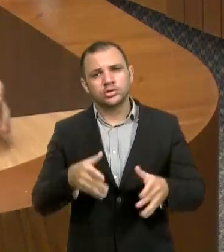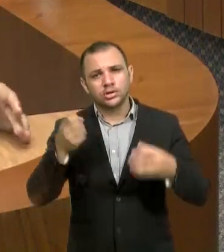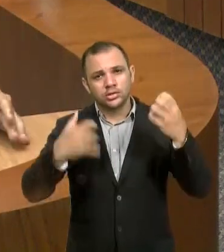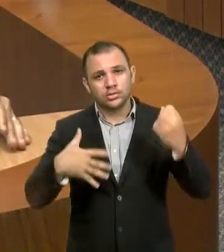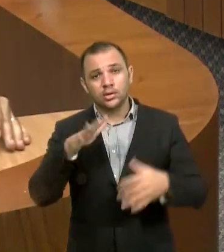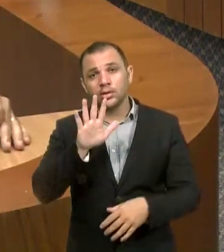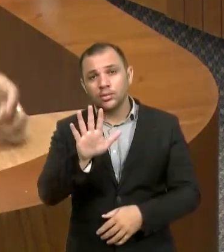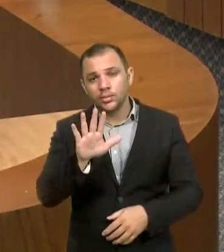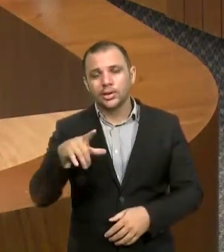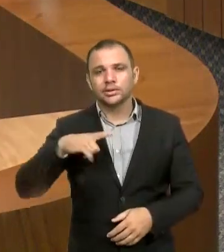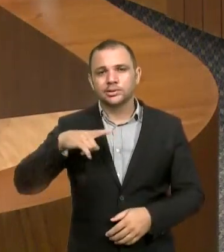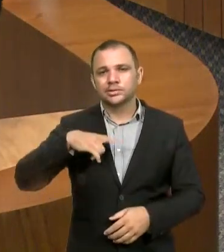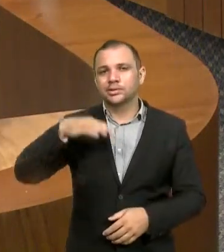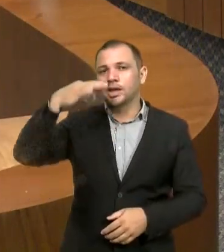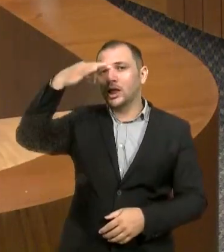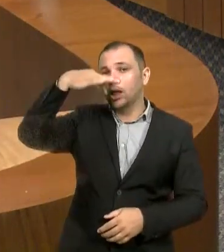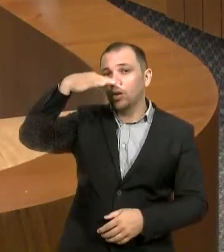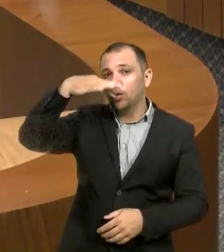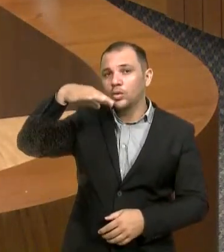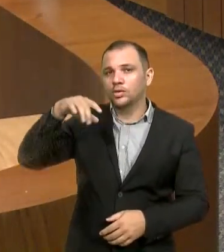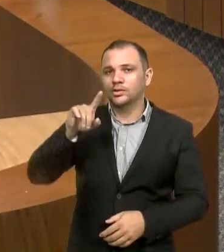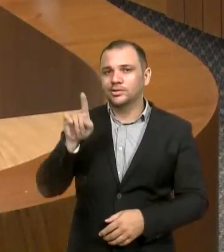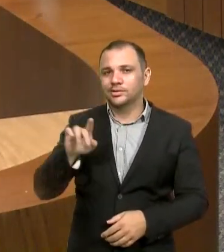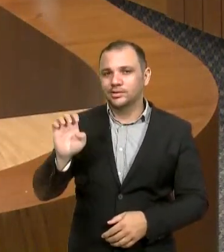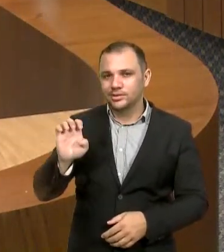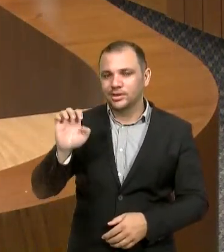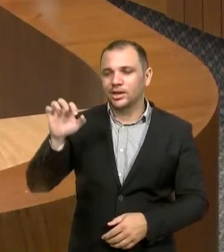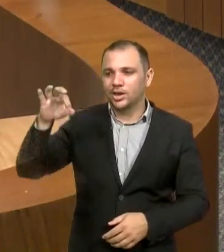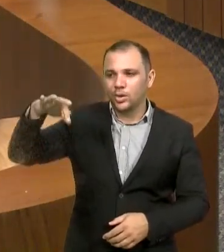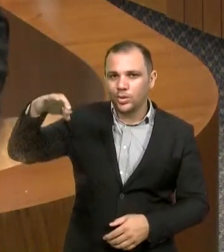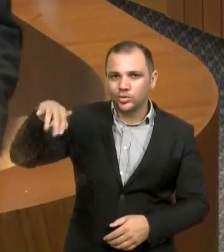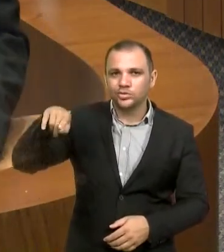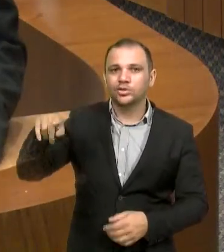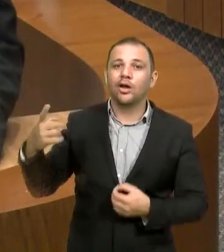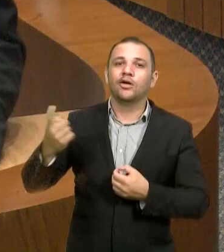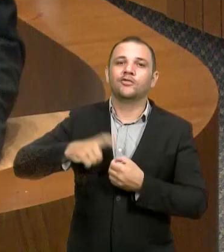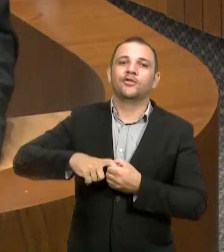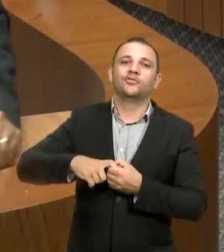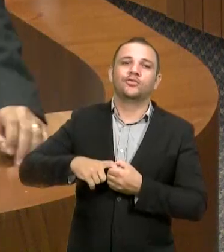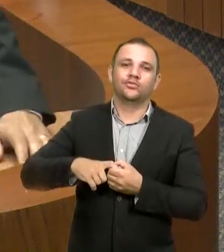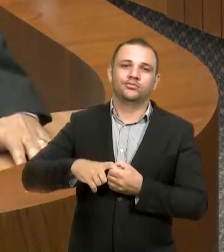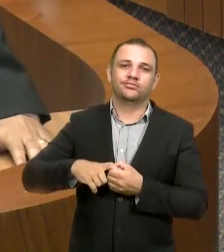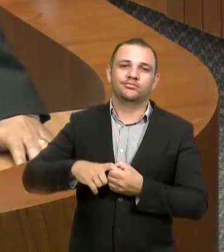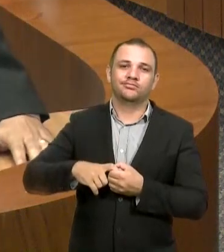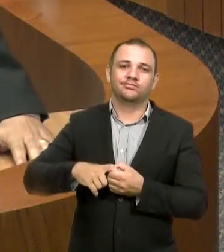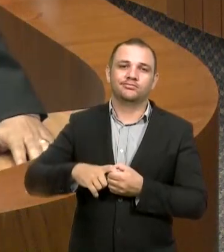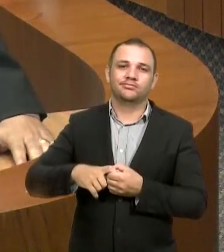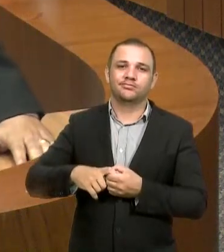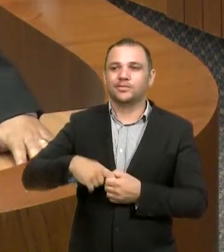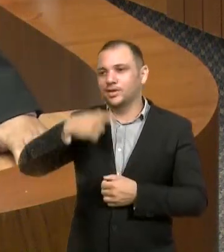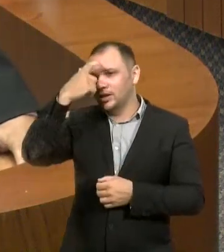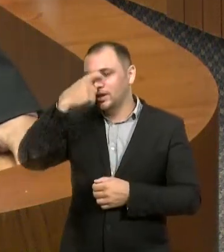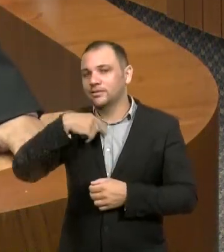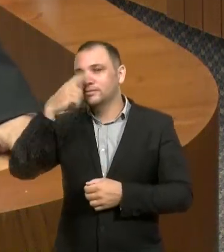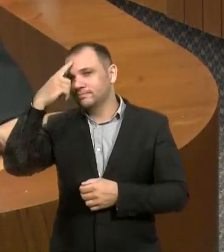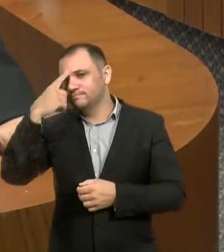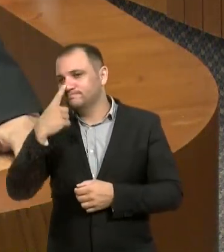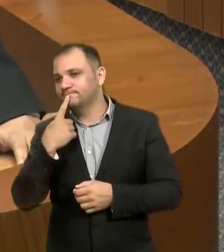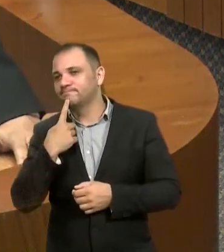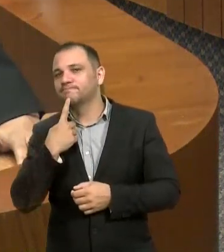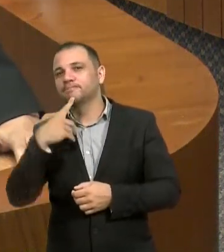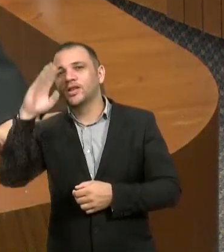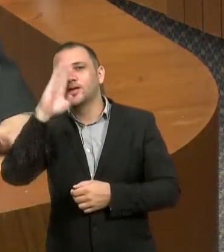Gotinha voltou a ser protagonista. O Zé Gotinha é um símbolo de identidade do Brasil, símbolo que